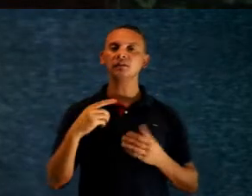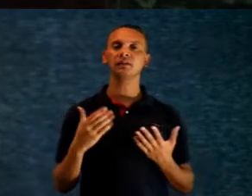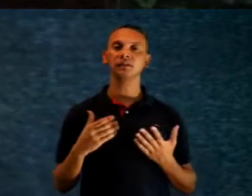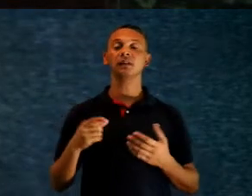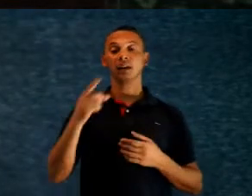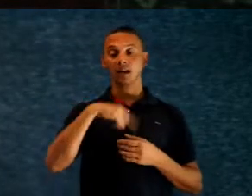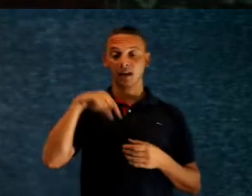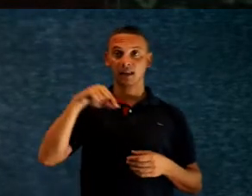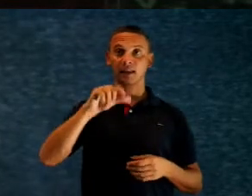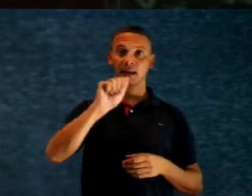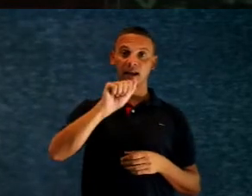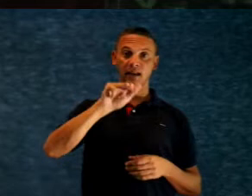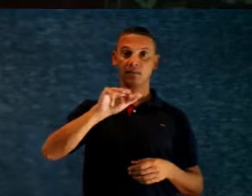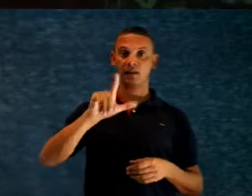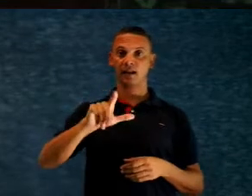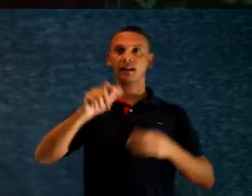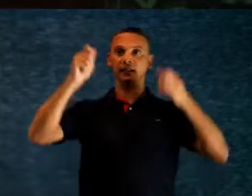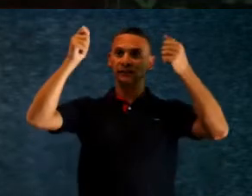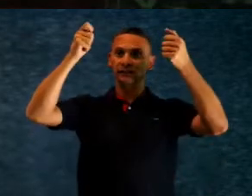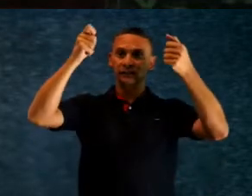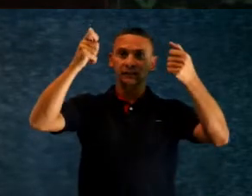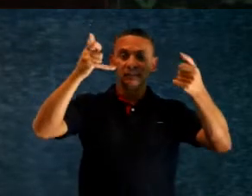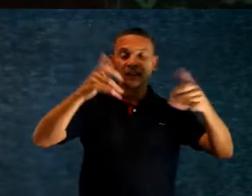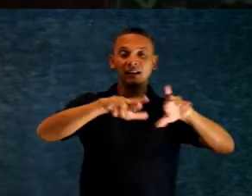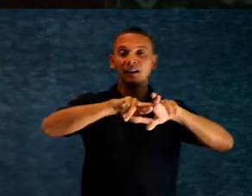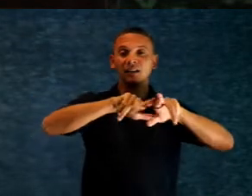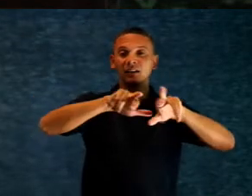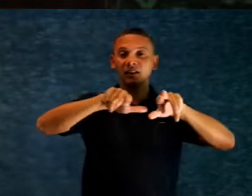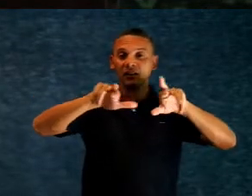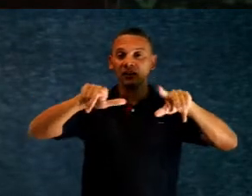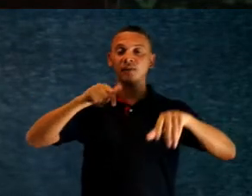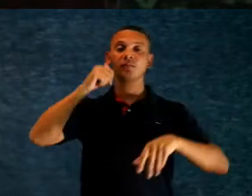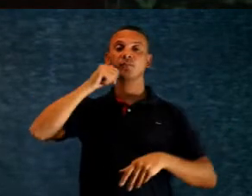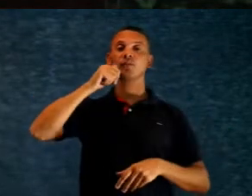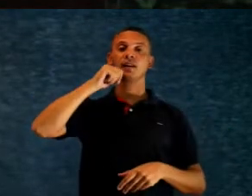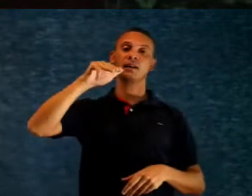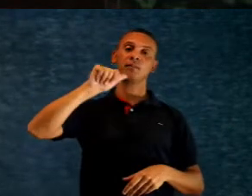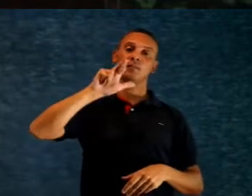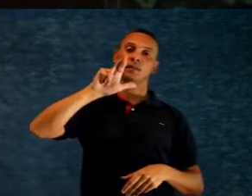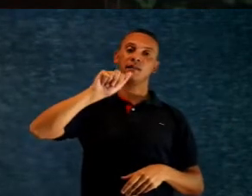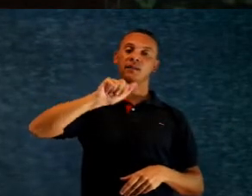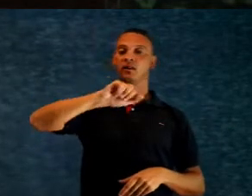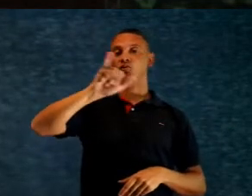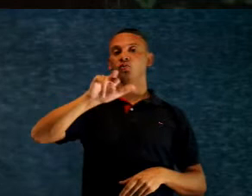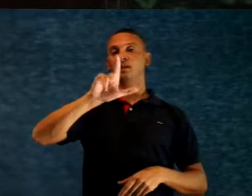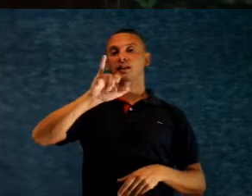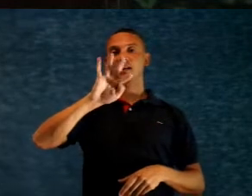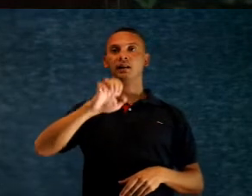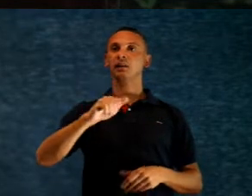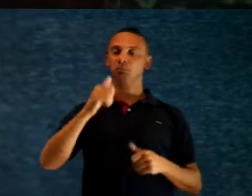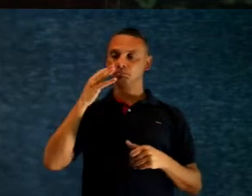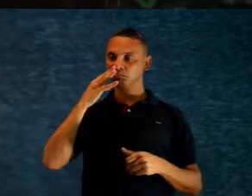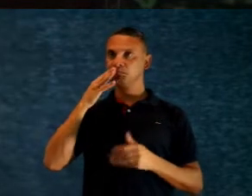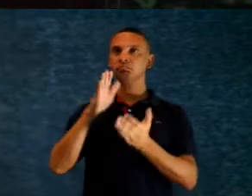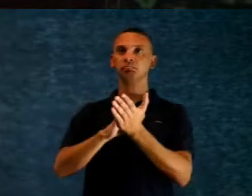a homenagem que se presta hoje, que a Academia Mineira de Letras presta a Maria Julieta Drummond de Andrade, é mais do que merecida, é